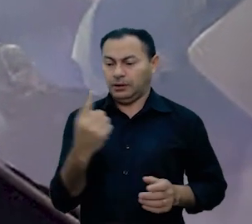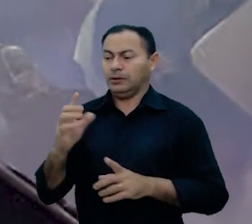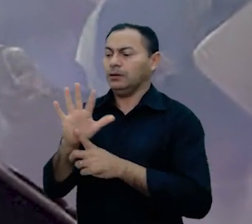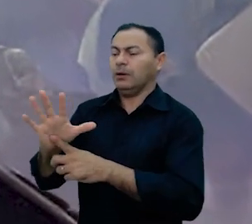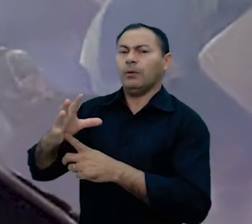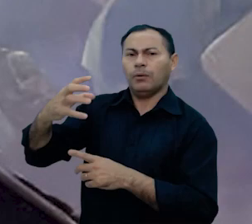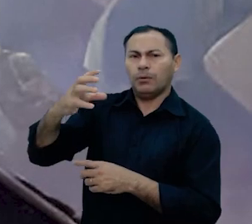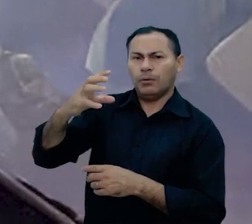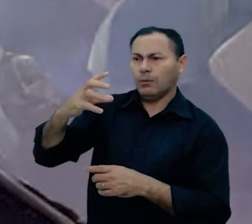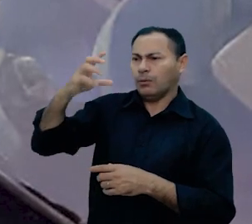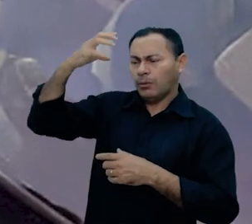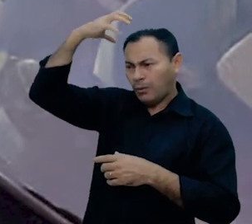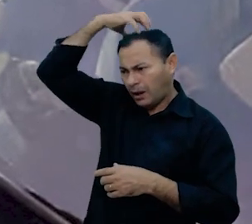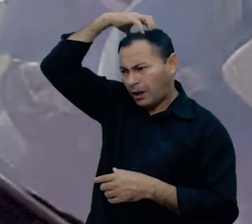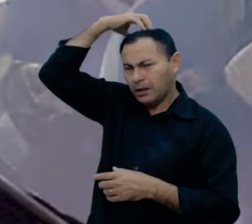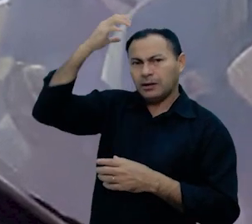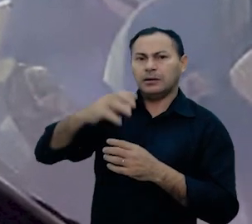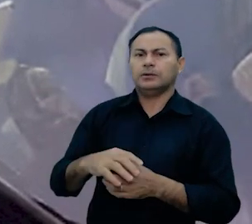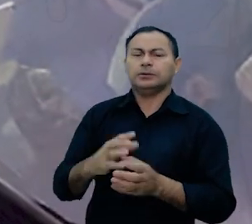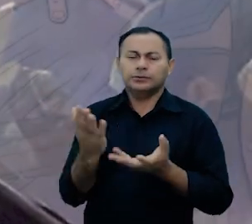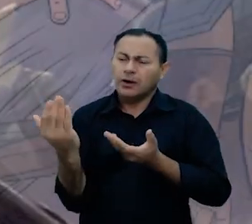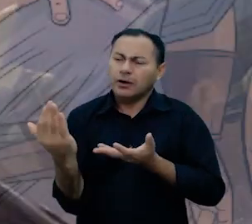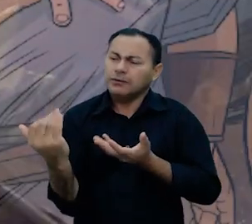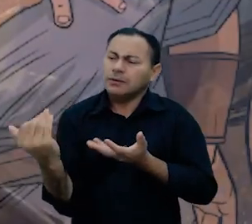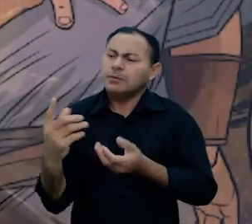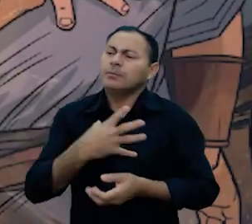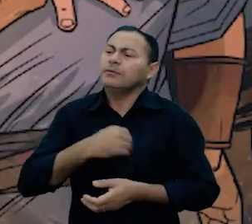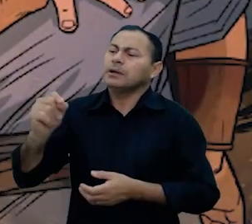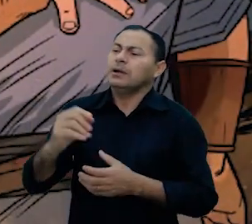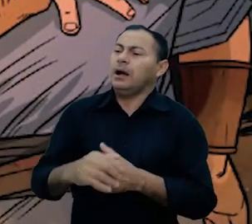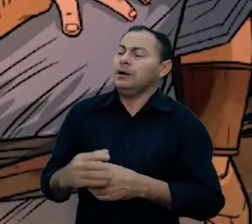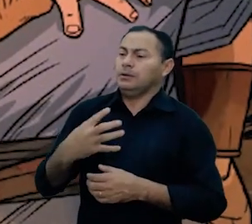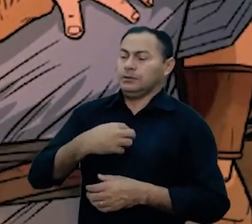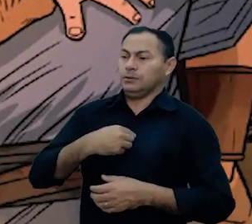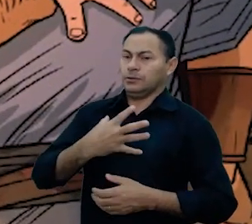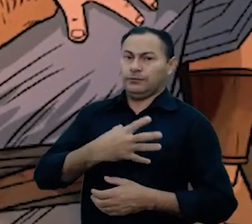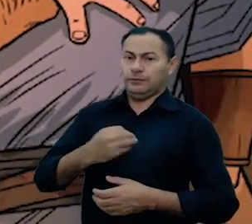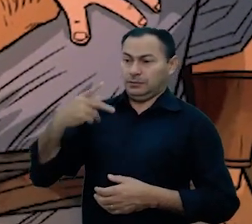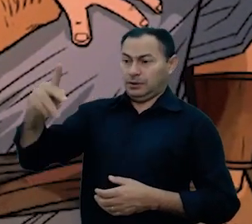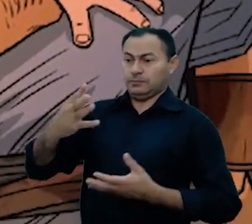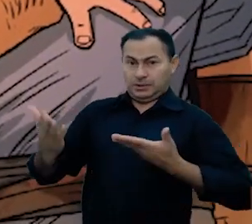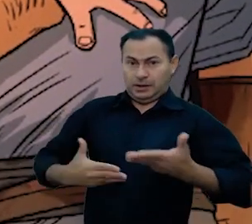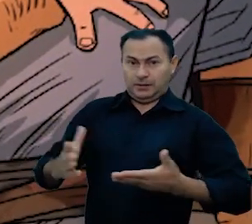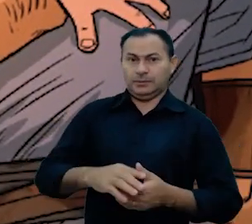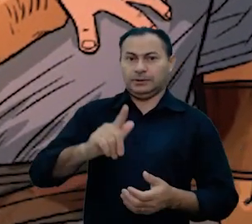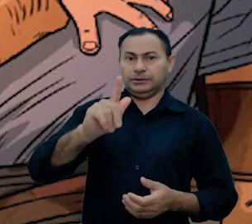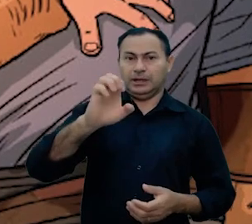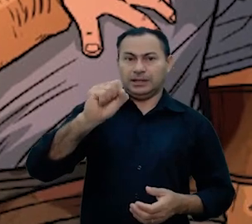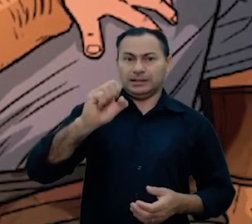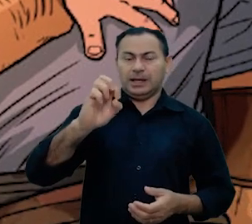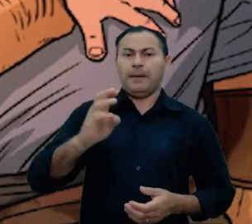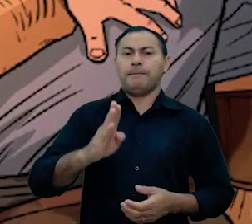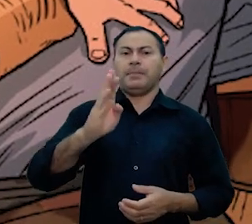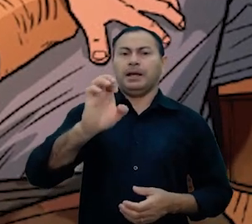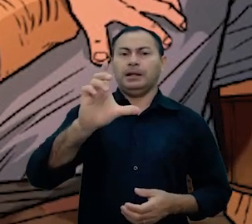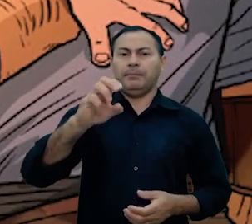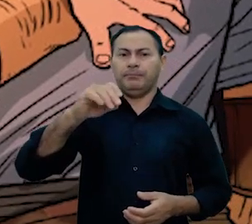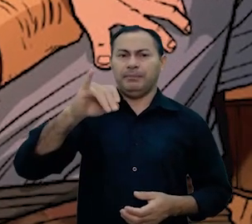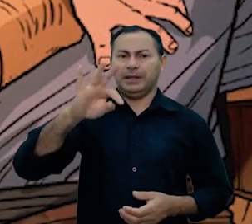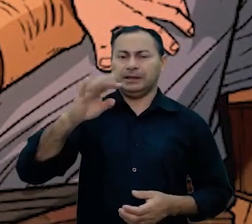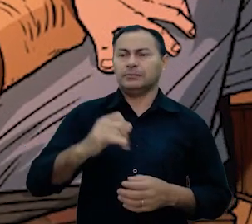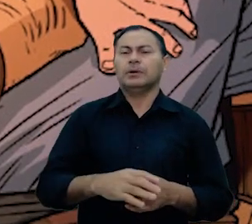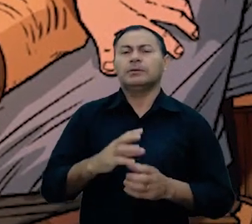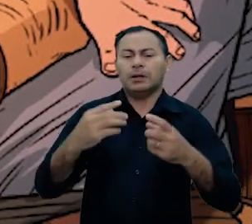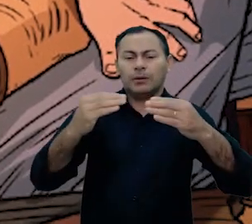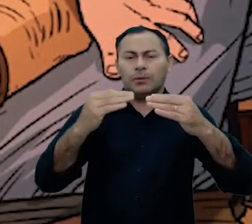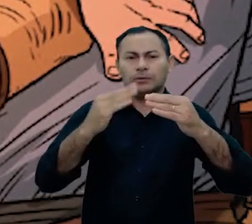perguntou, jovem, você é filho de quem? E Davi respondeu, sou filho do seu servo Jessé, o belemita. De acordo com Salomão, os